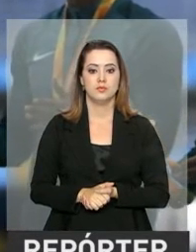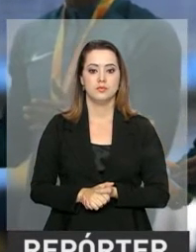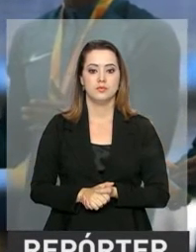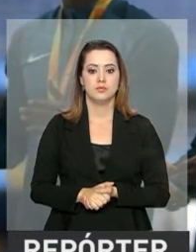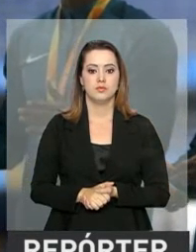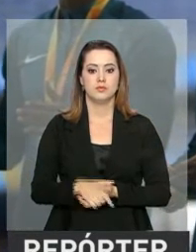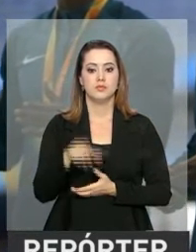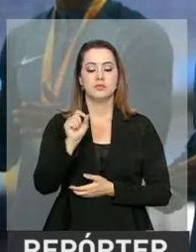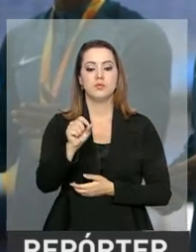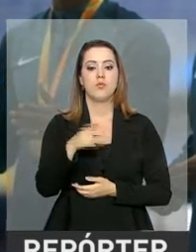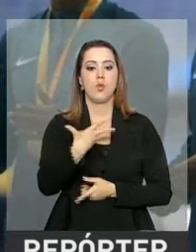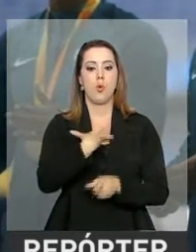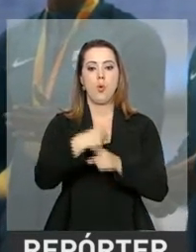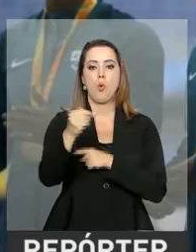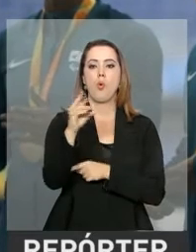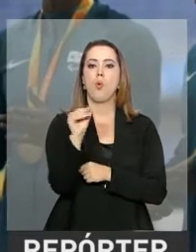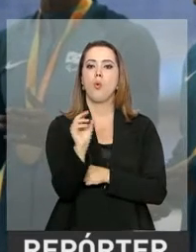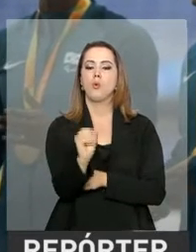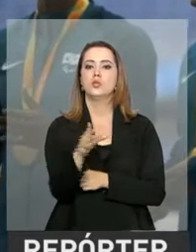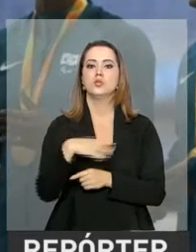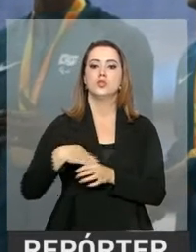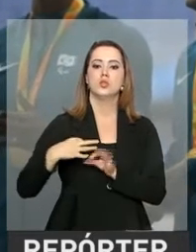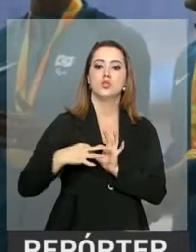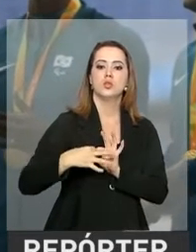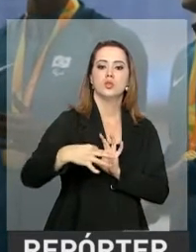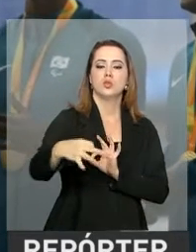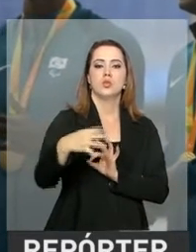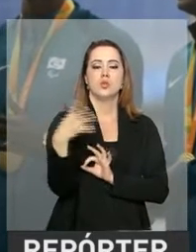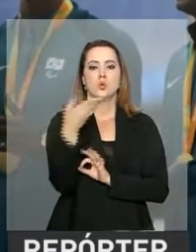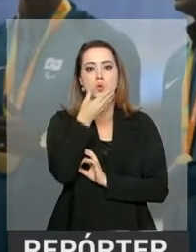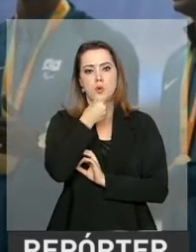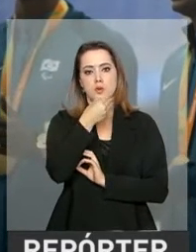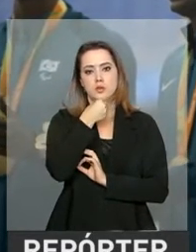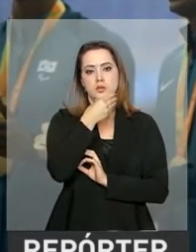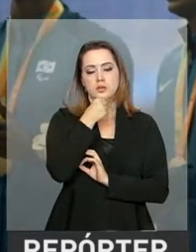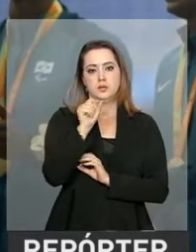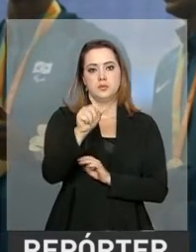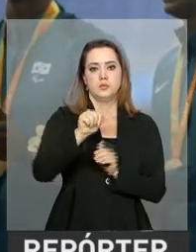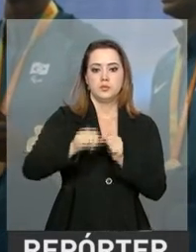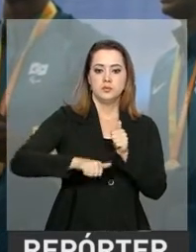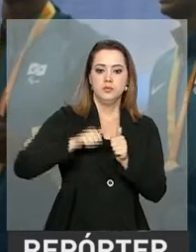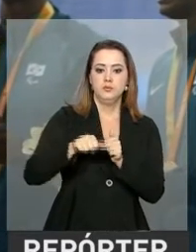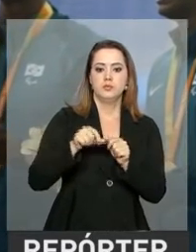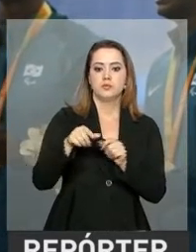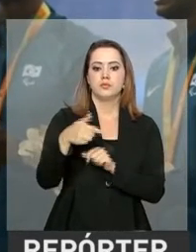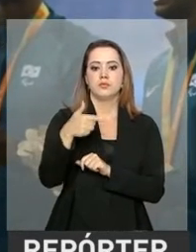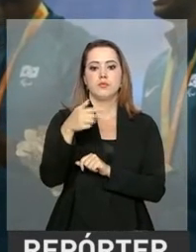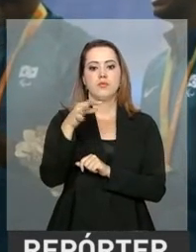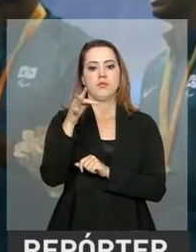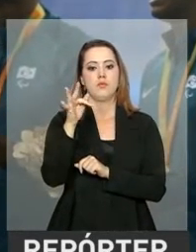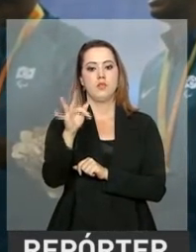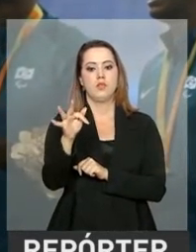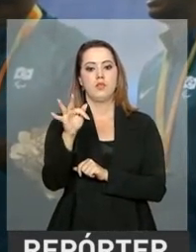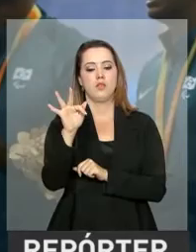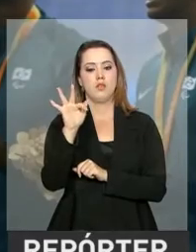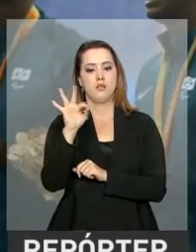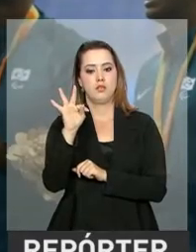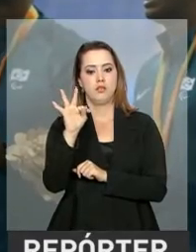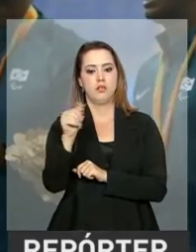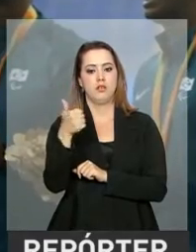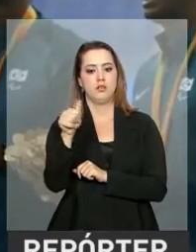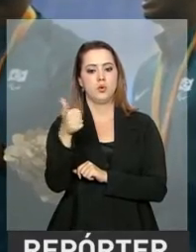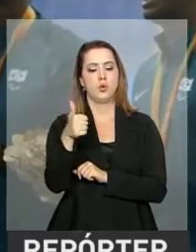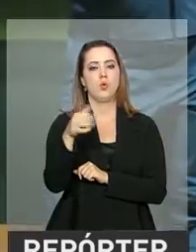O Brasil ganhou ouro com revezamento 4 por 100 metros masculino nas classes T11 a T13 para